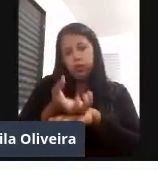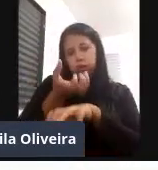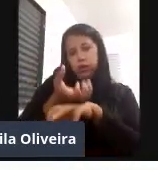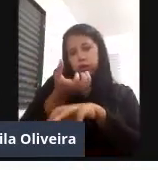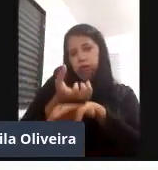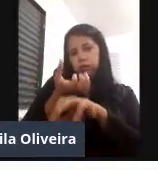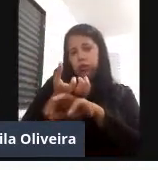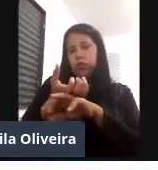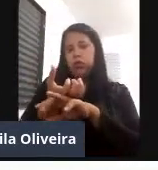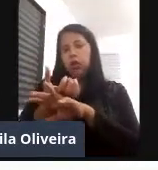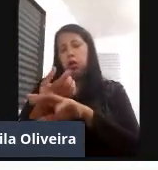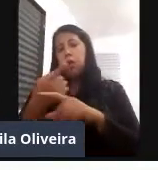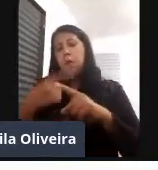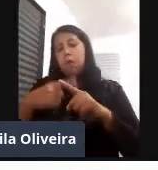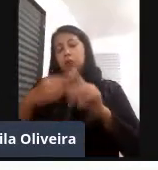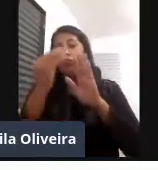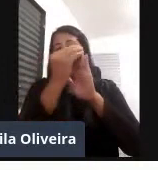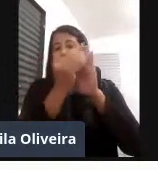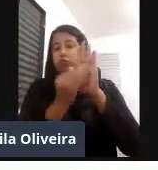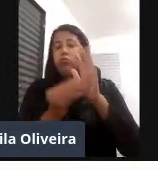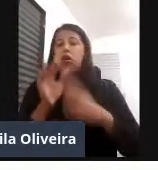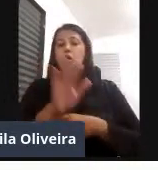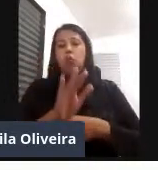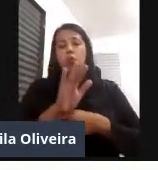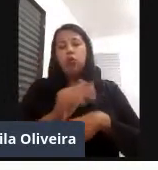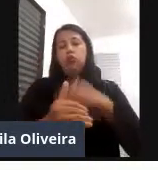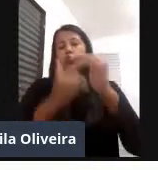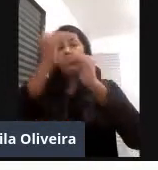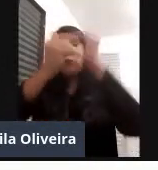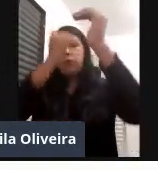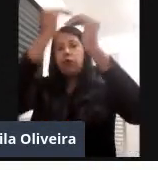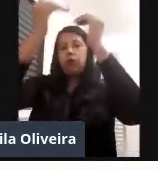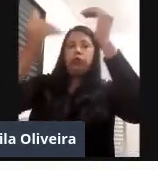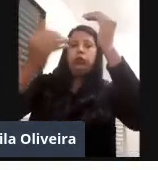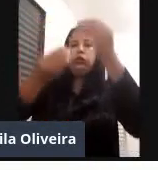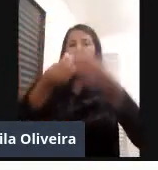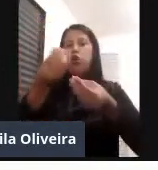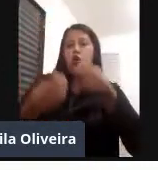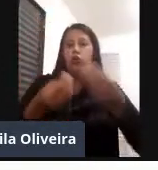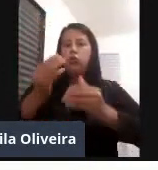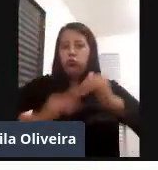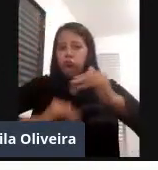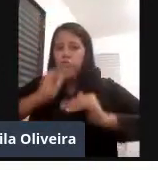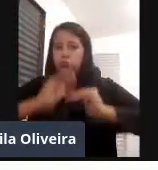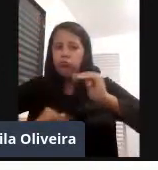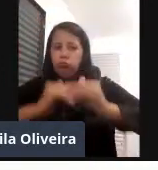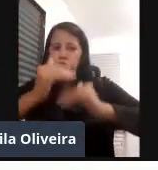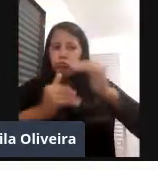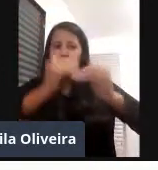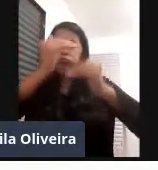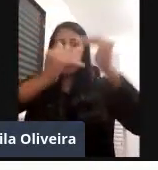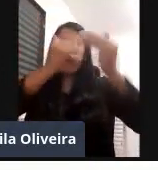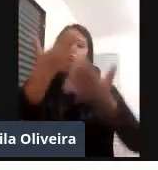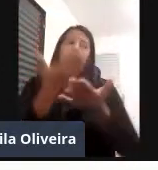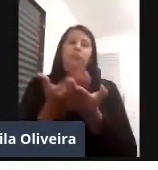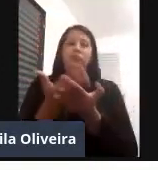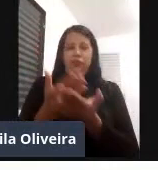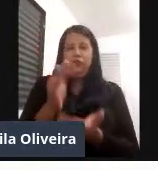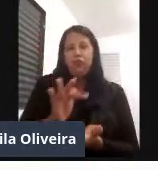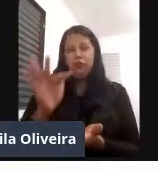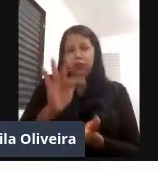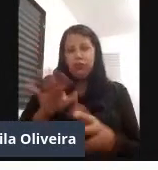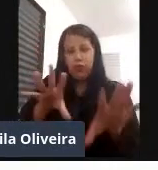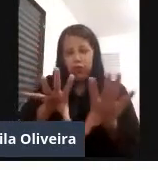ajuda nesse processo de construção desse profissional que vocês estão se tornando, porque, afinal de contas, a gente,